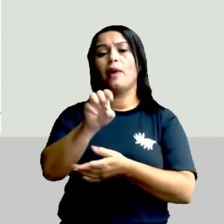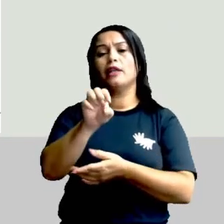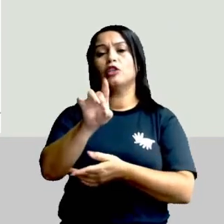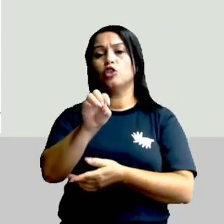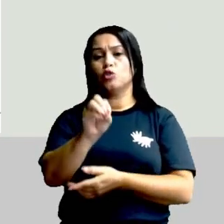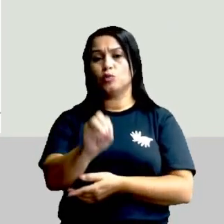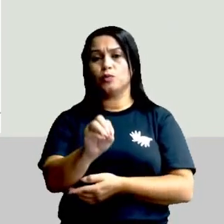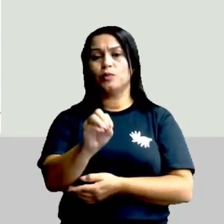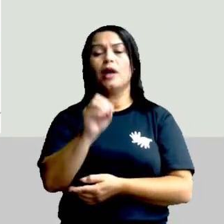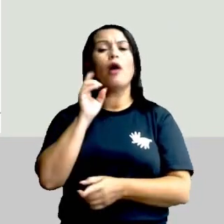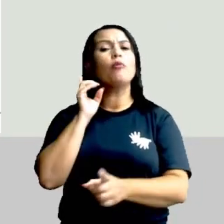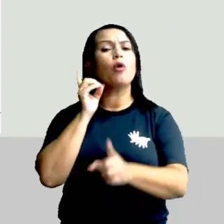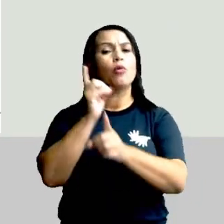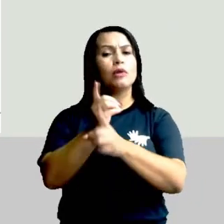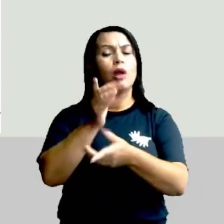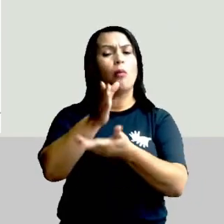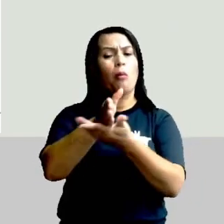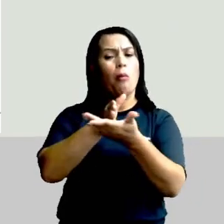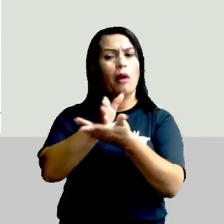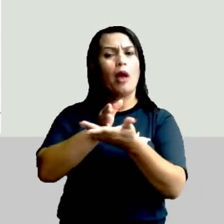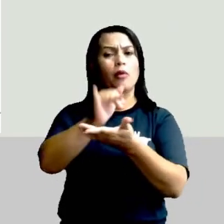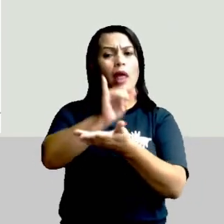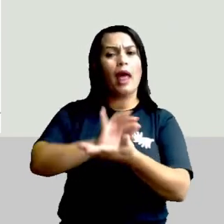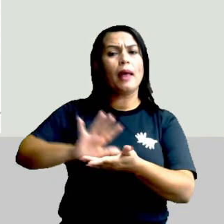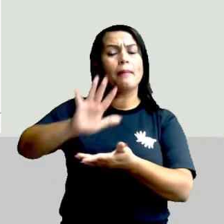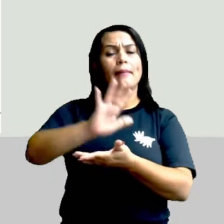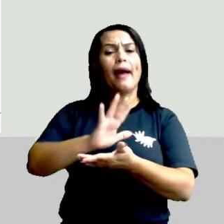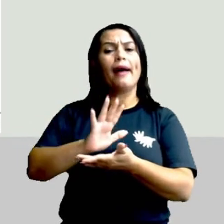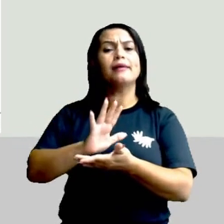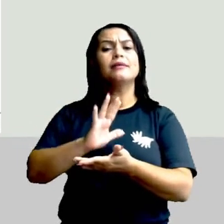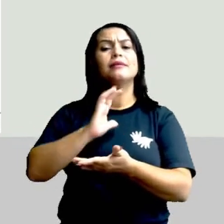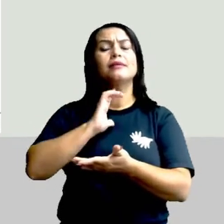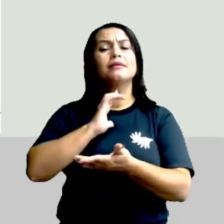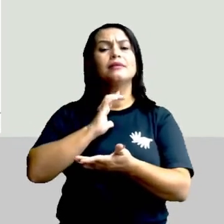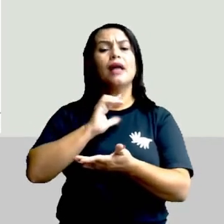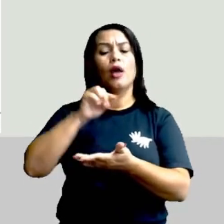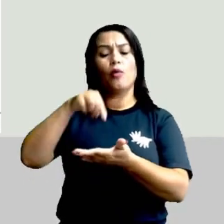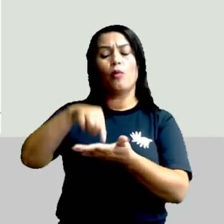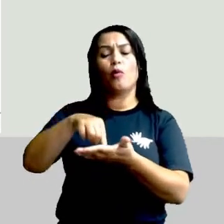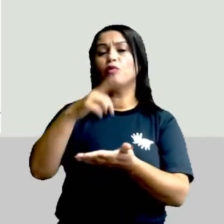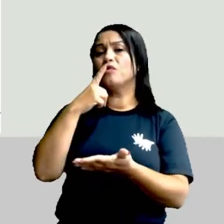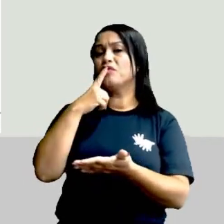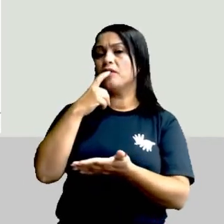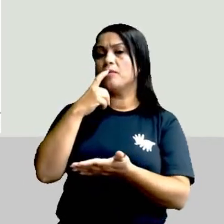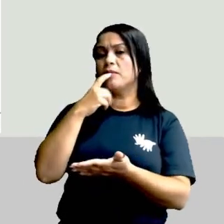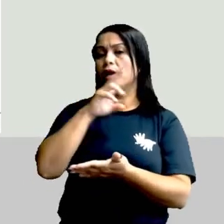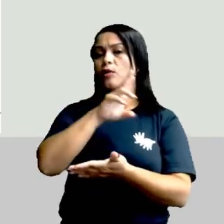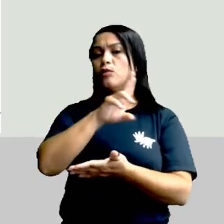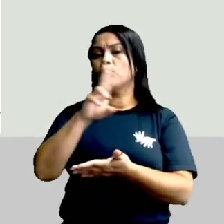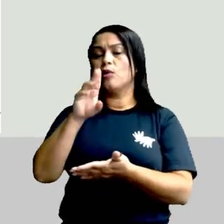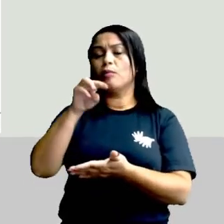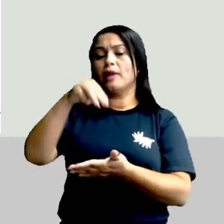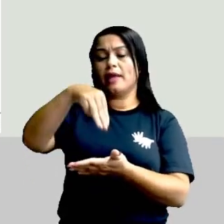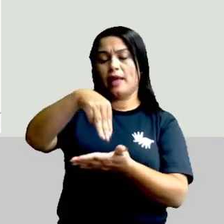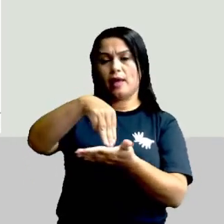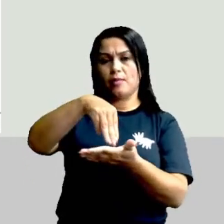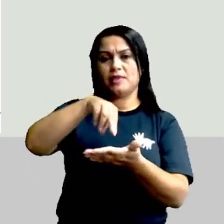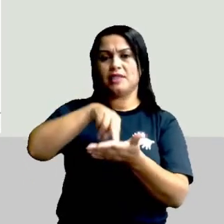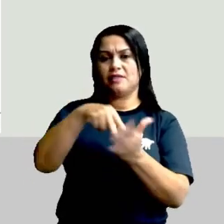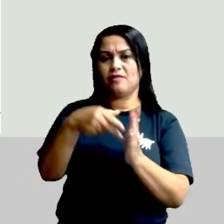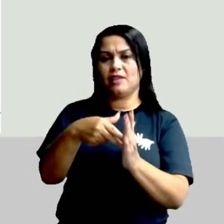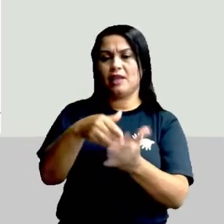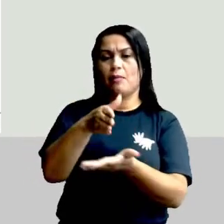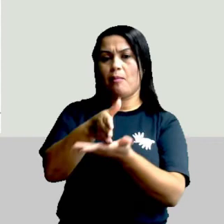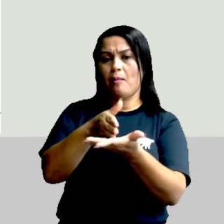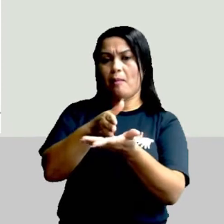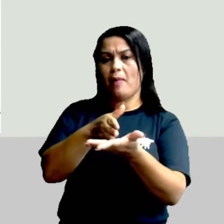meio dessa minha figura tá então eu coloquei aquele o pontinho de Vermelho e o nome e me que significa médio já para